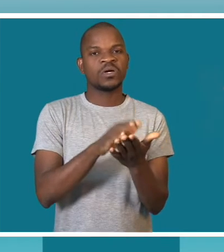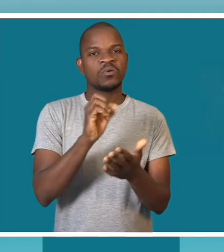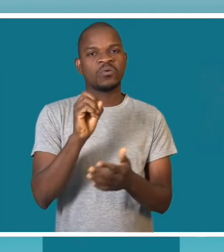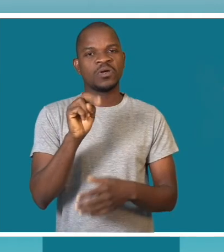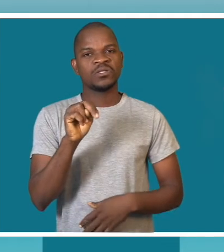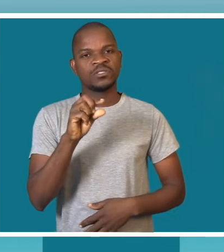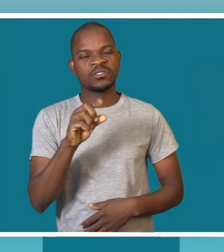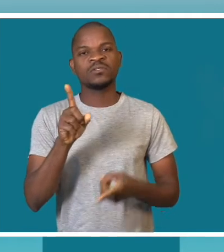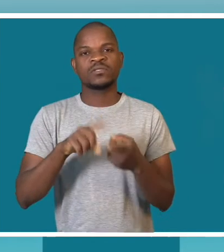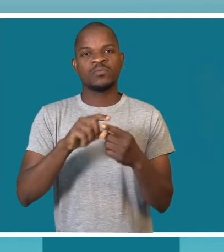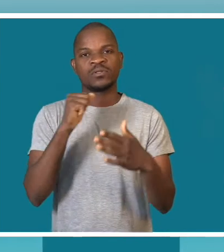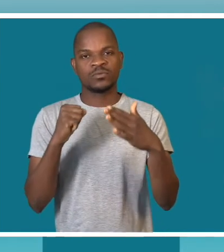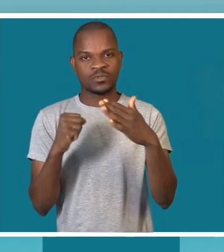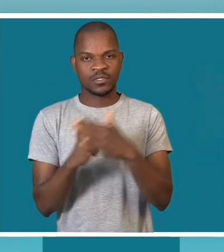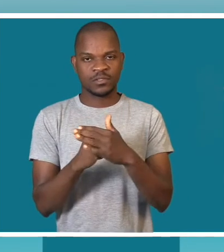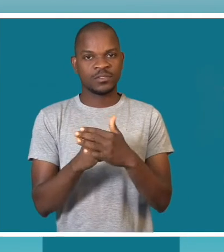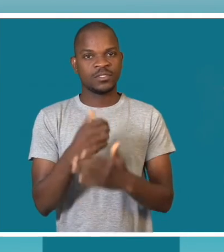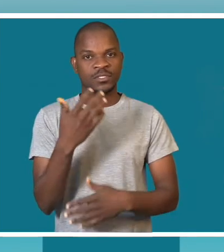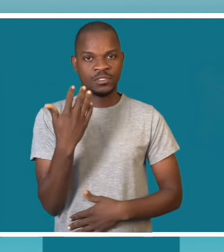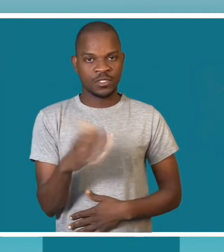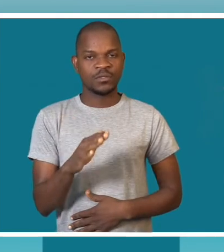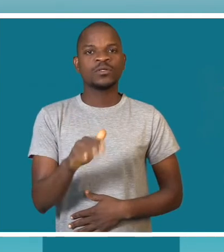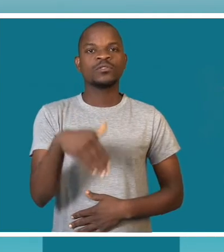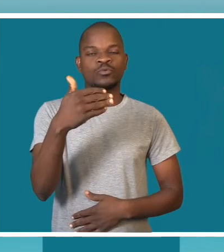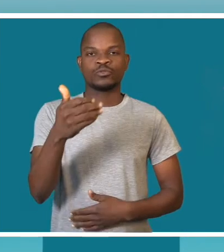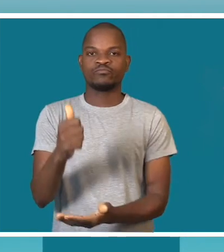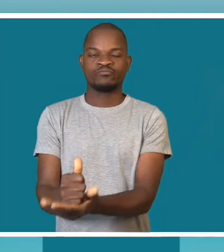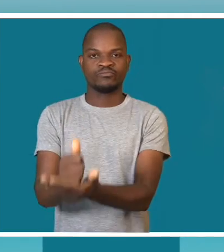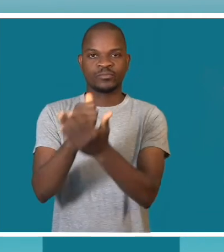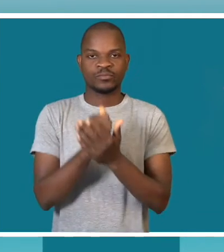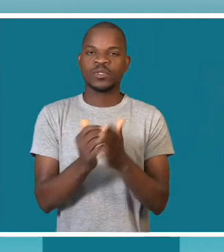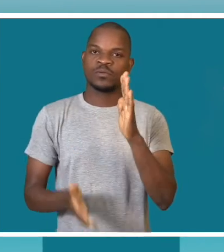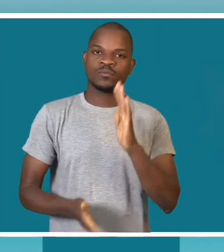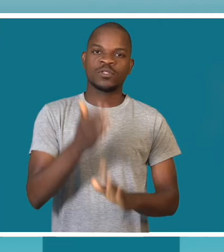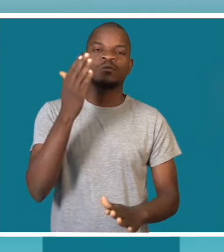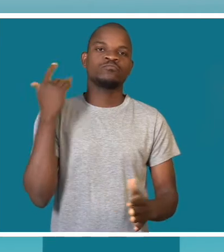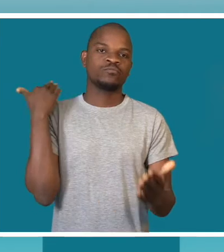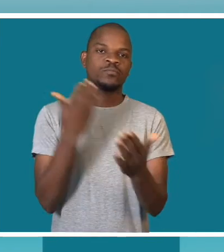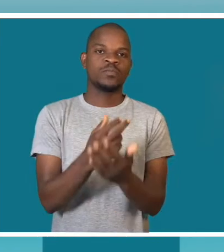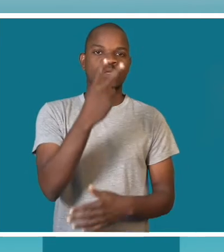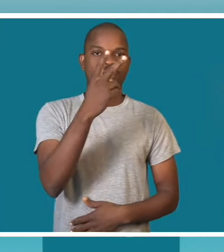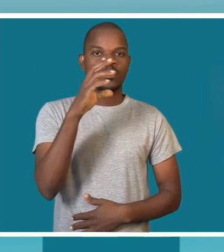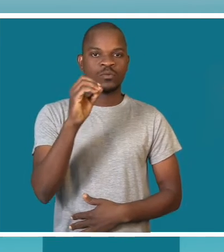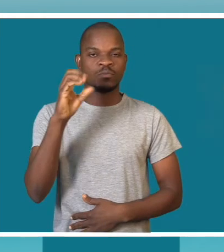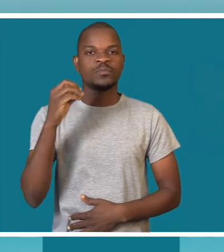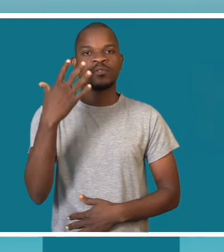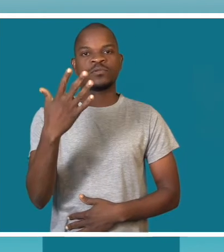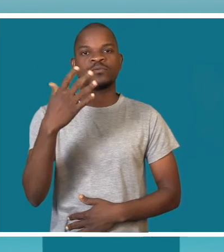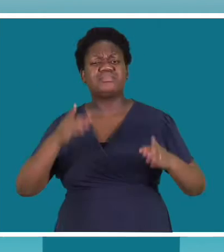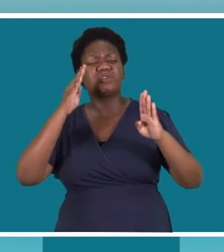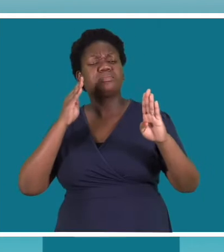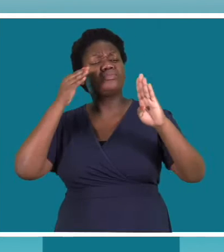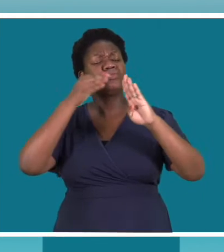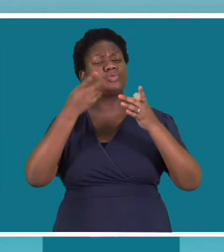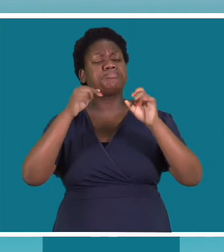e a Ação Social também, que é a INAS. Depois nos cederam aquilo que nos cederam, começamos a provar desde 2005.